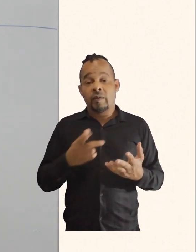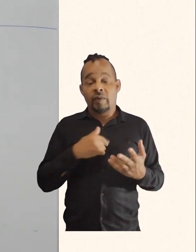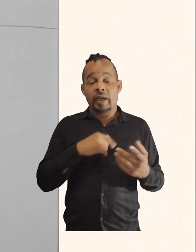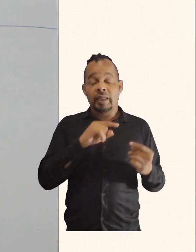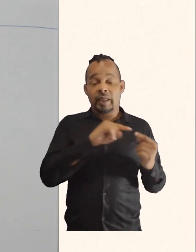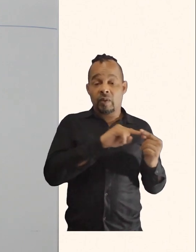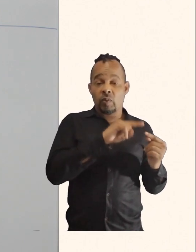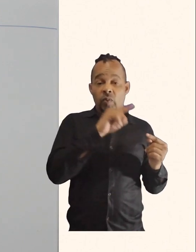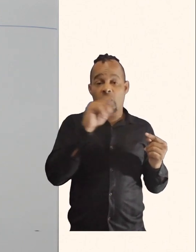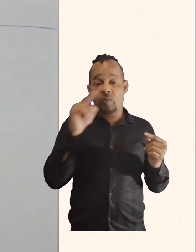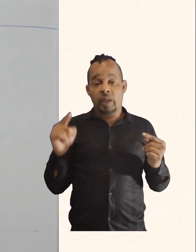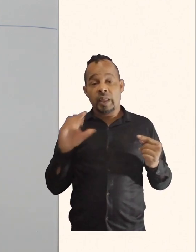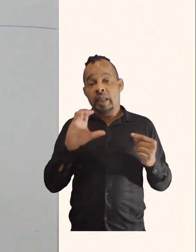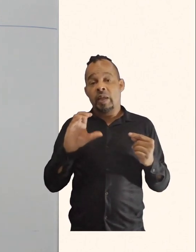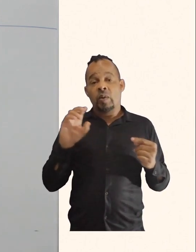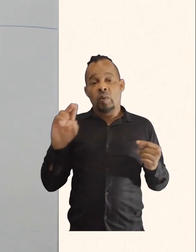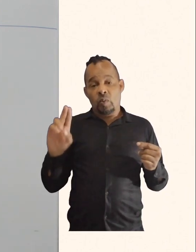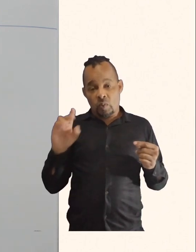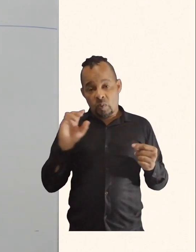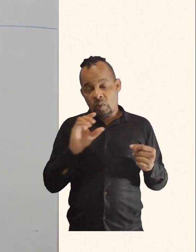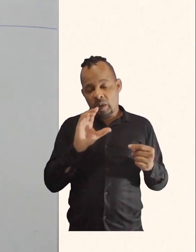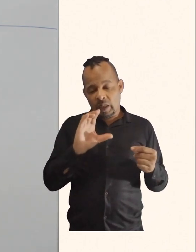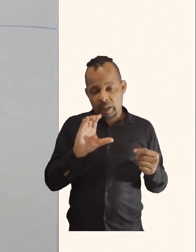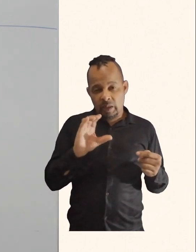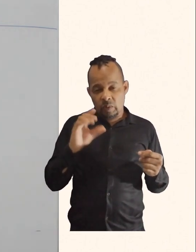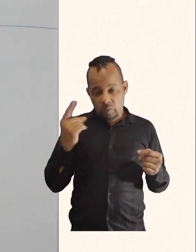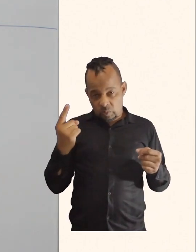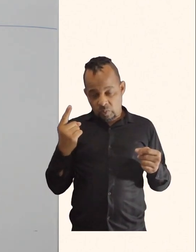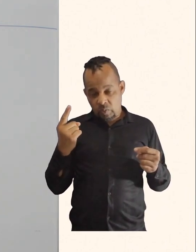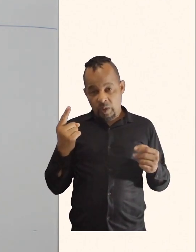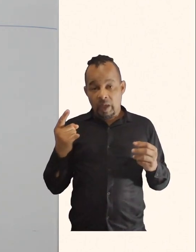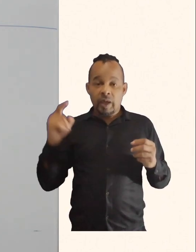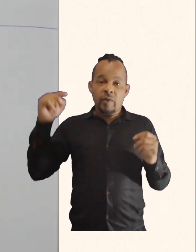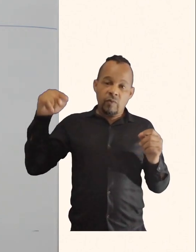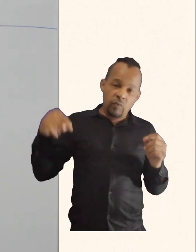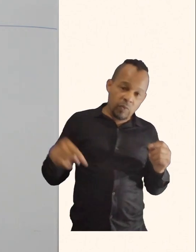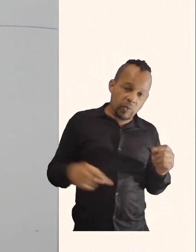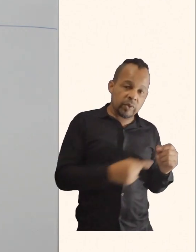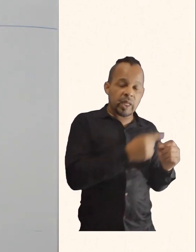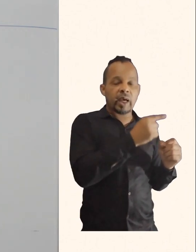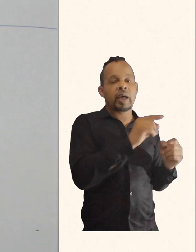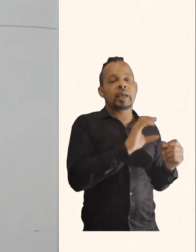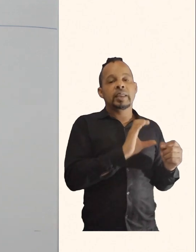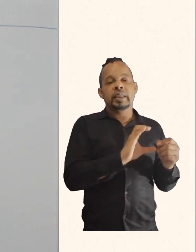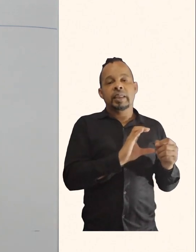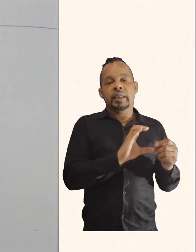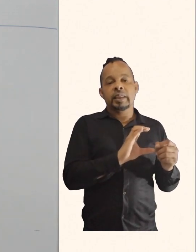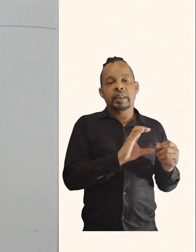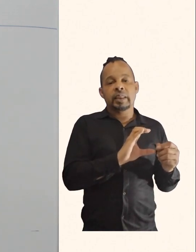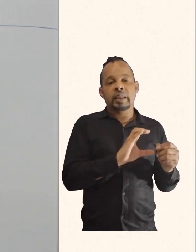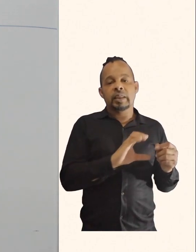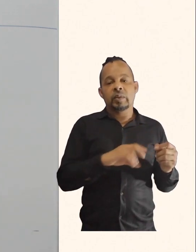a curva C1 e vou voltar de B até A sobre a